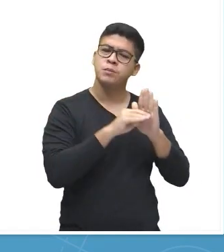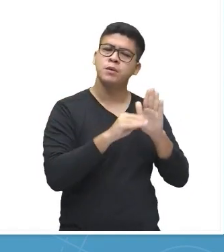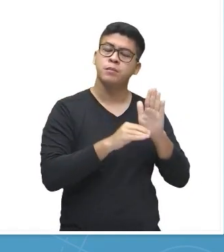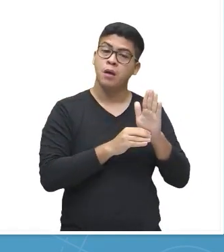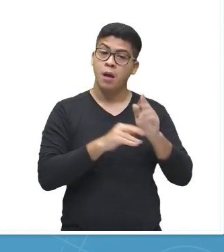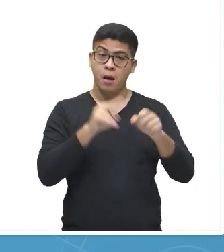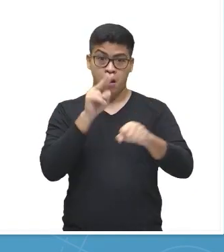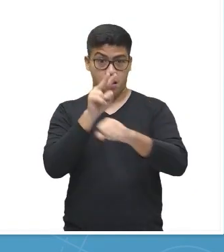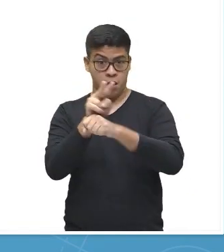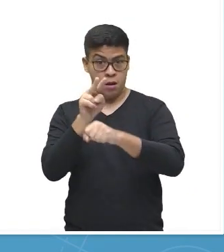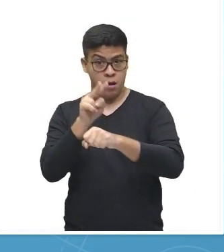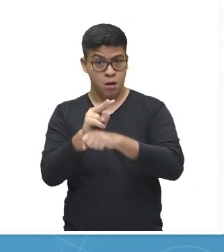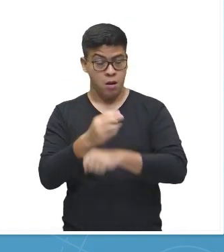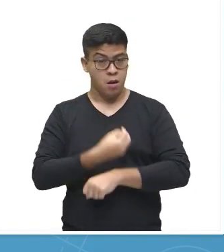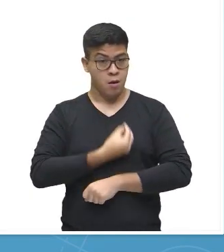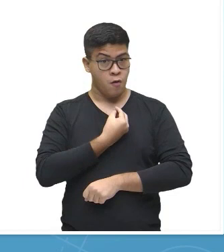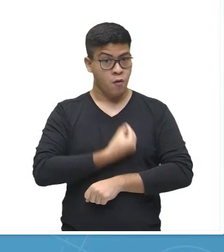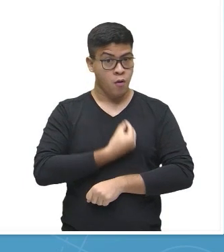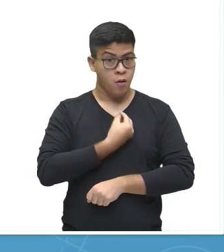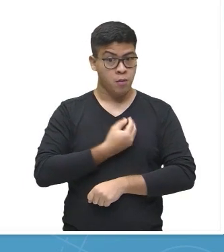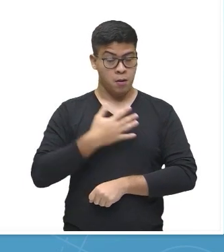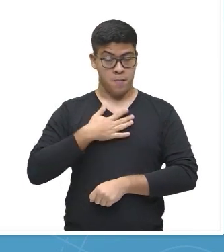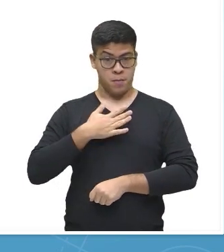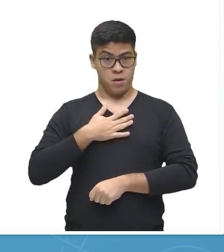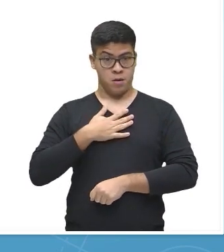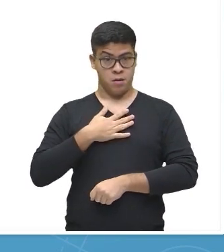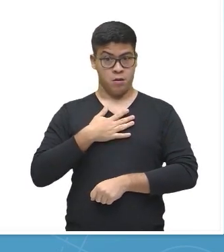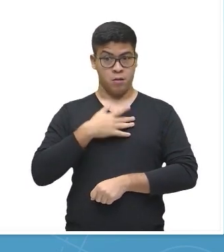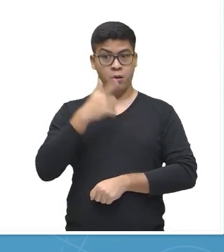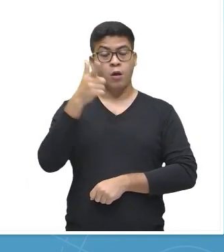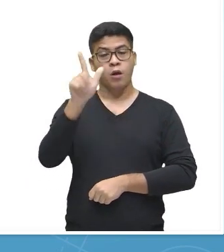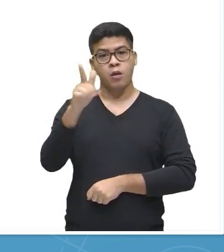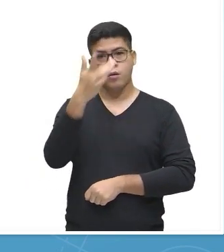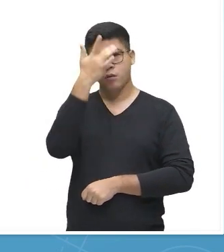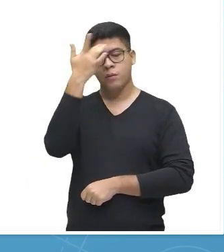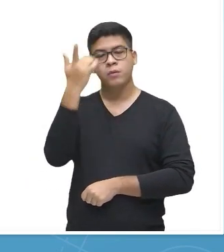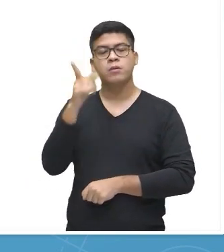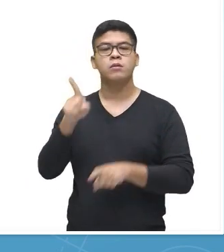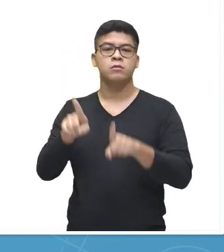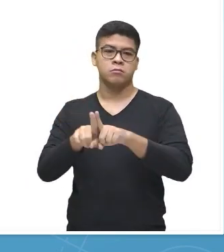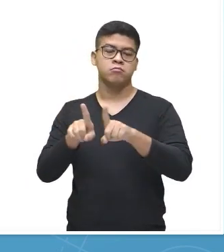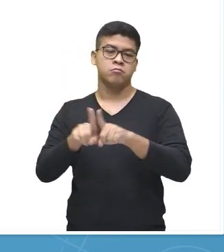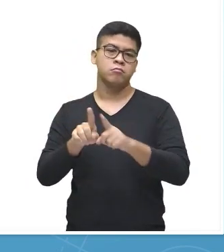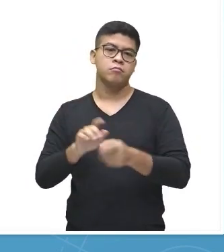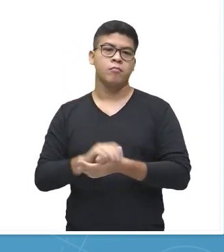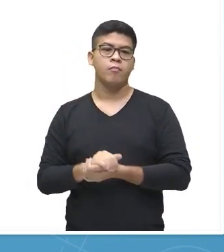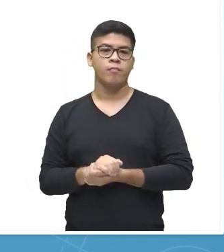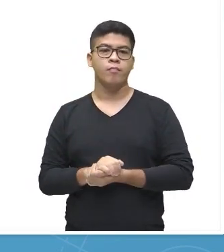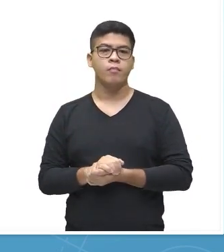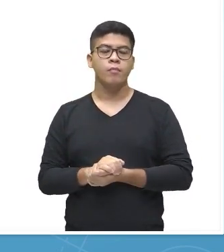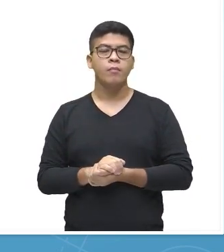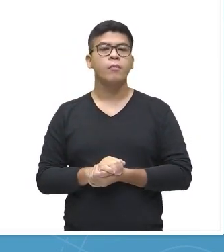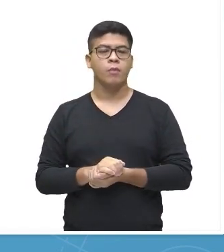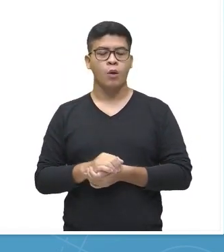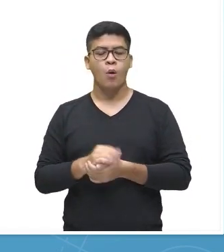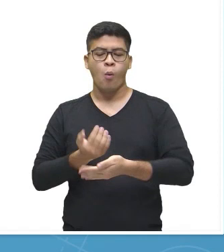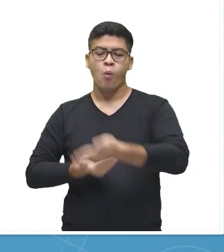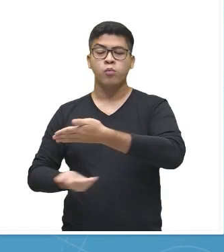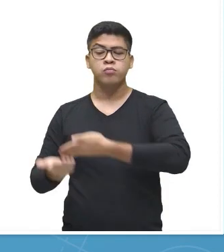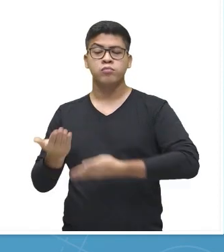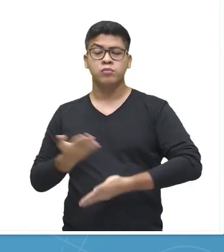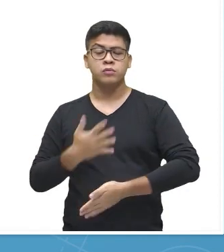proteger a vida minha e do outro que está do meu lado, que convive